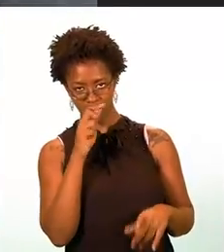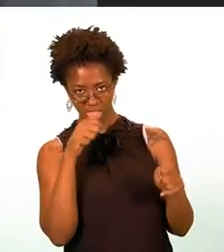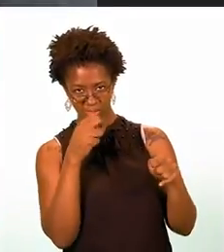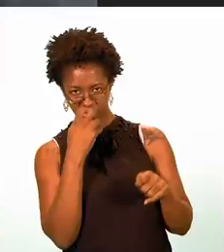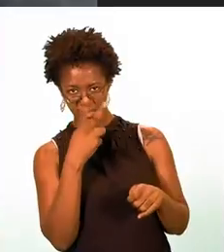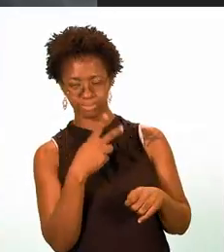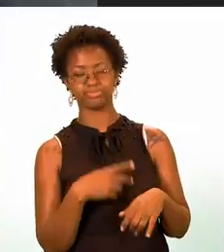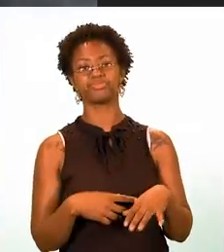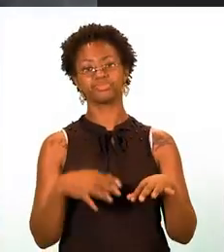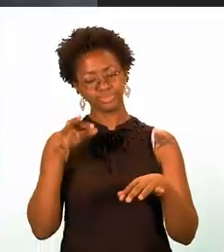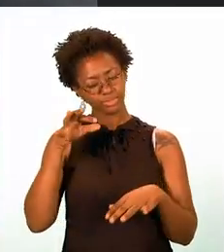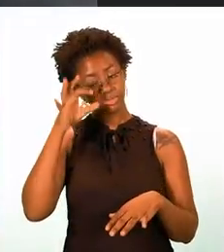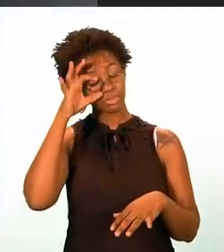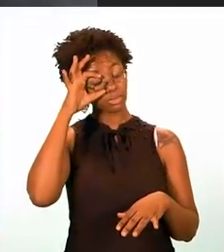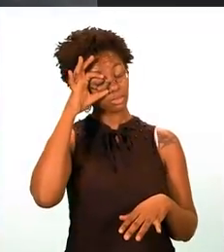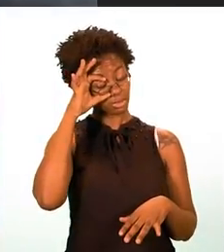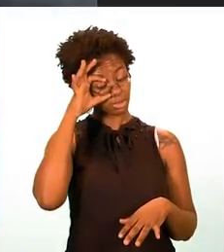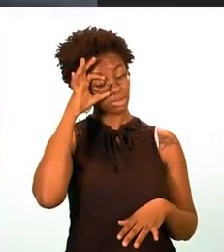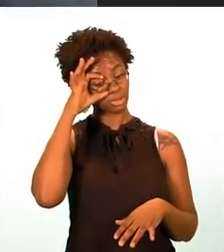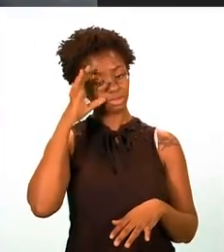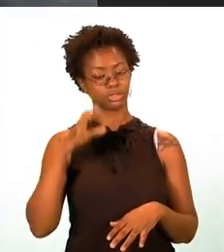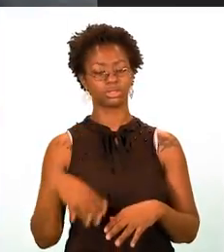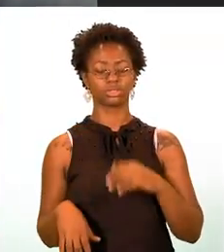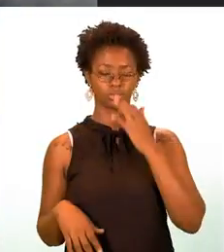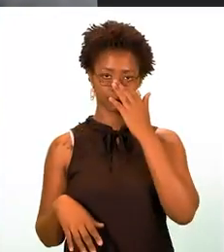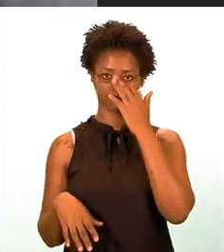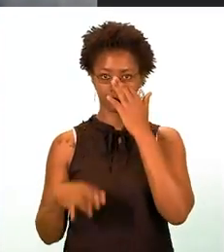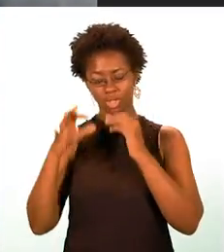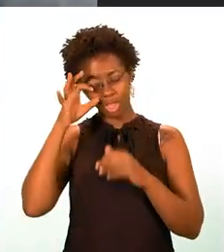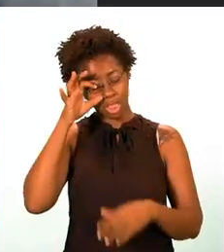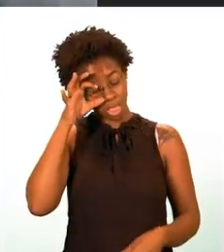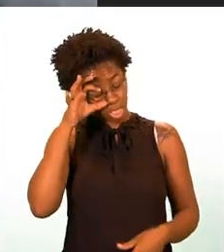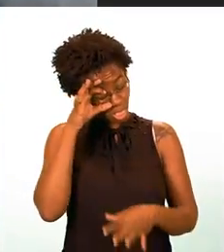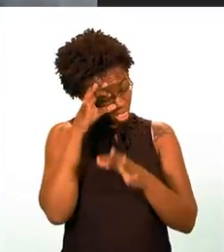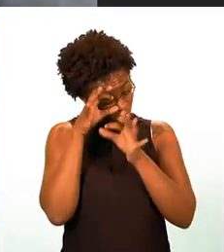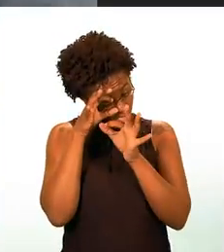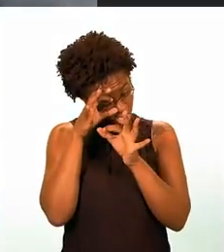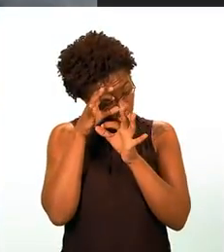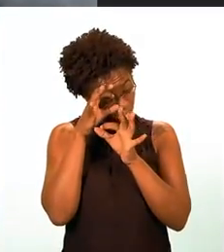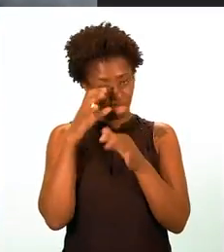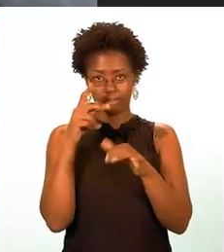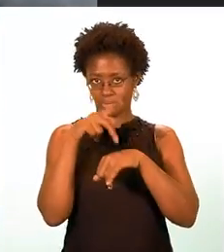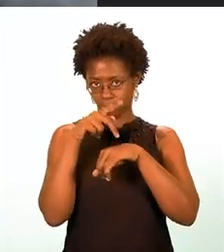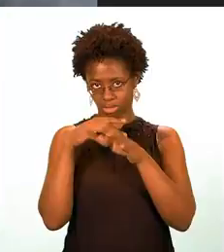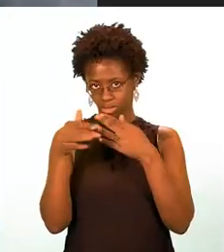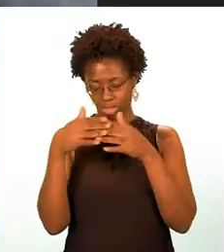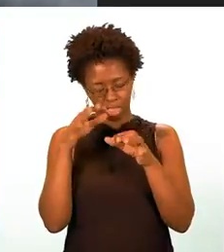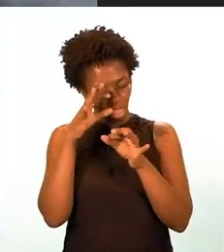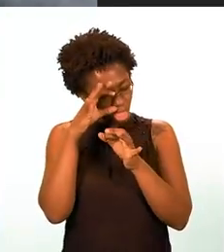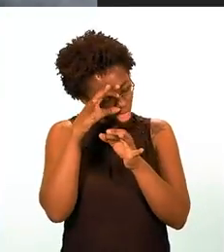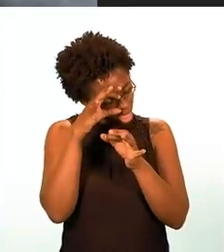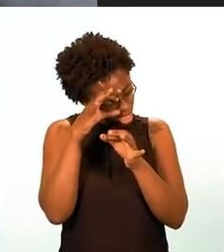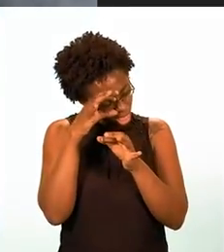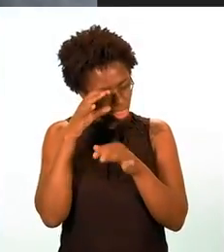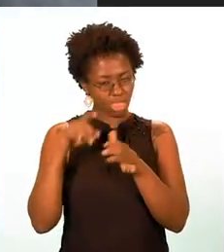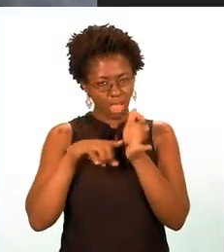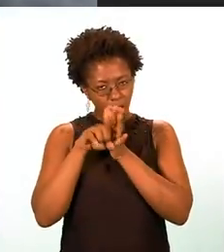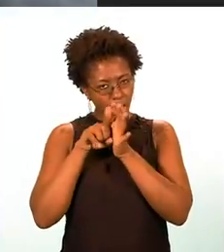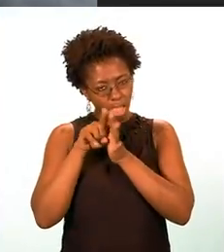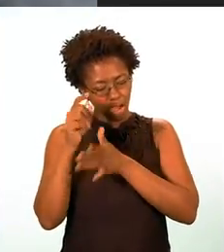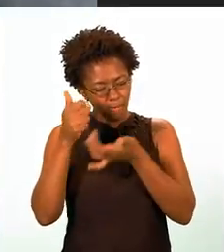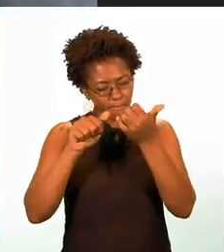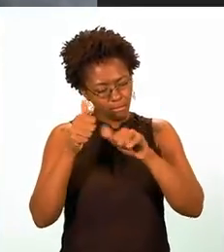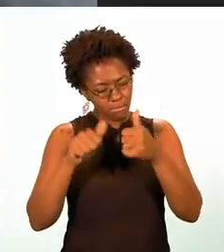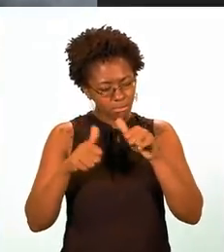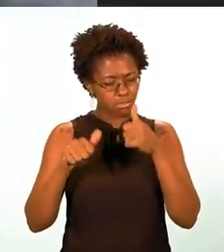Dá. Aí você coloca esse olhinho no olho e A você gente acaba. coloca esse olhinho aqui, pega uma pedra,